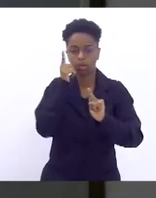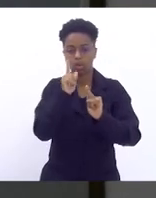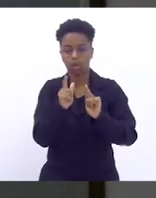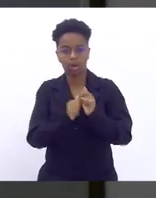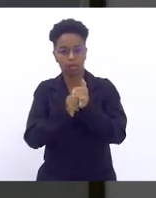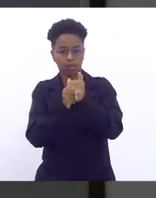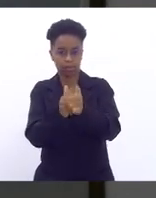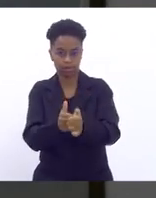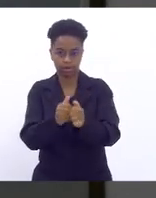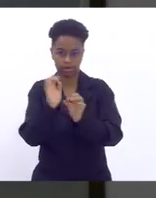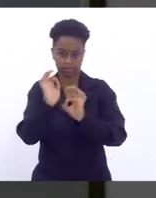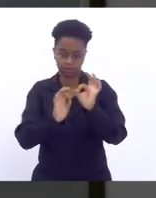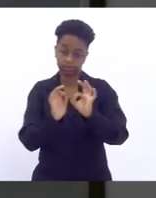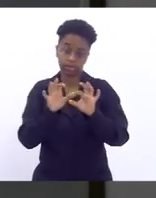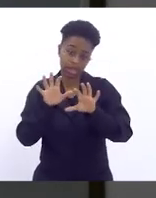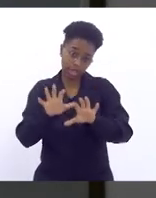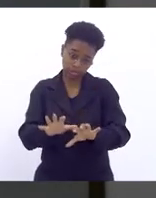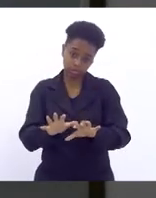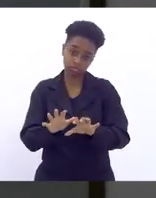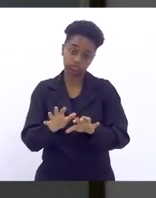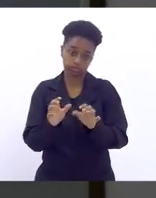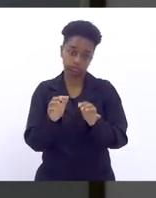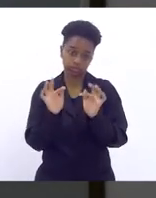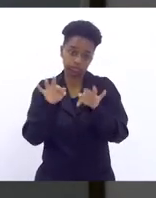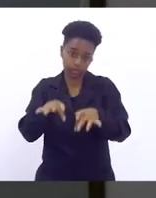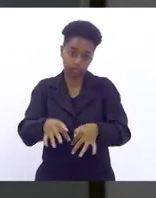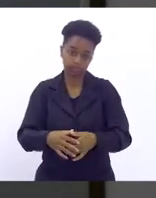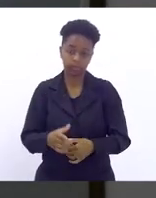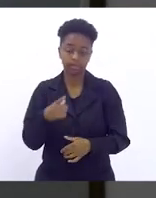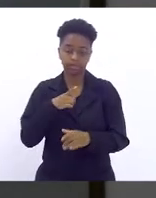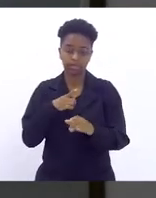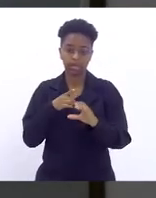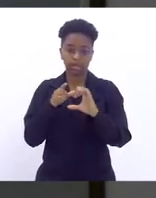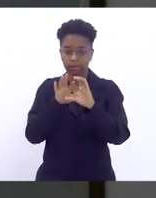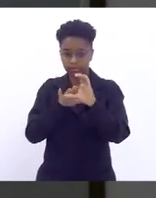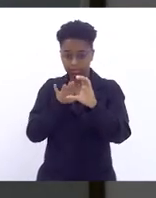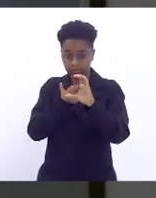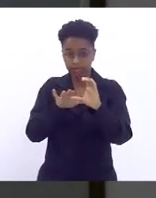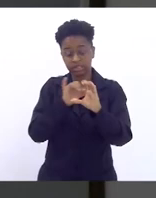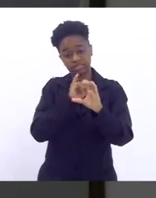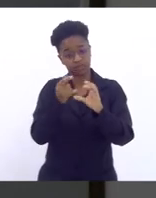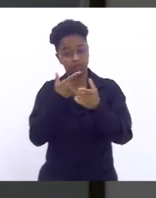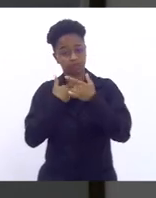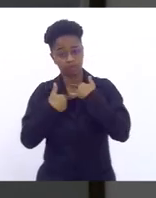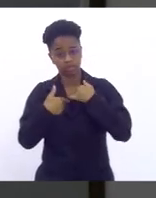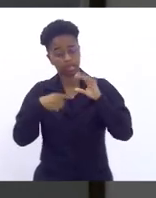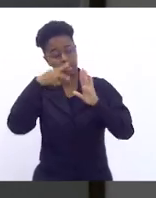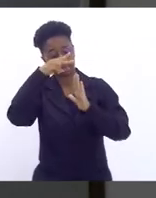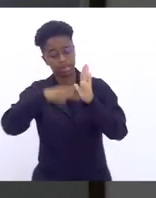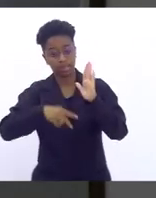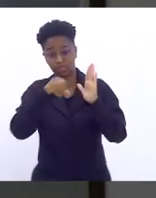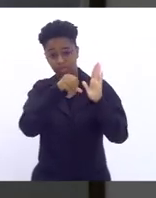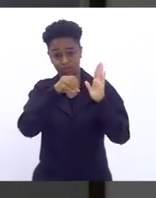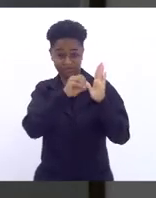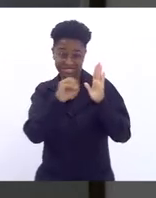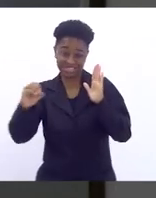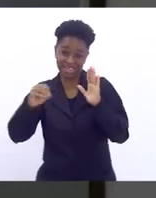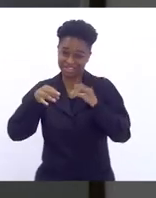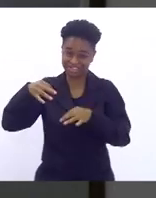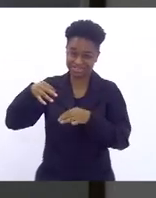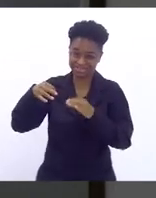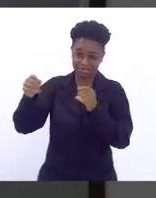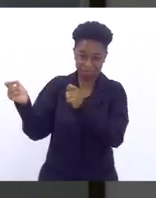execução do plano era isso por final tem aí o QR code para quem quiser ler as 900 páginas tá ali